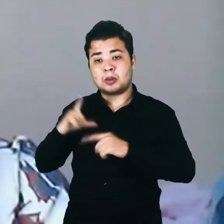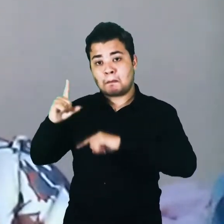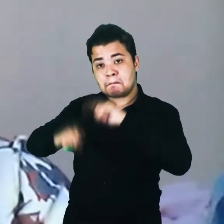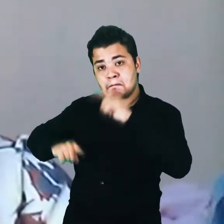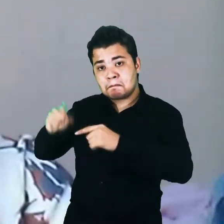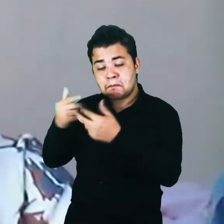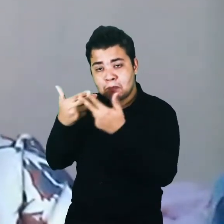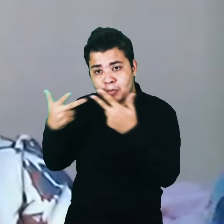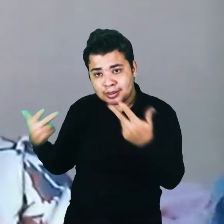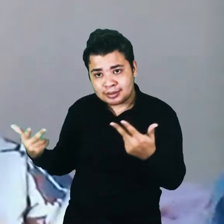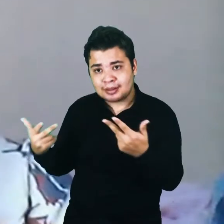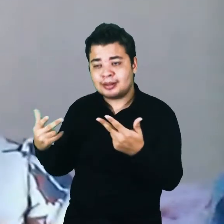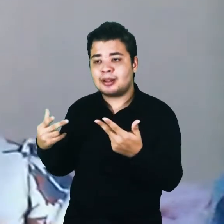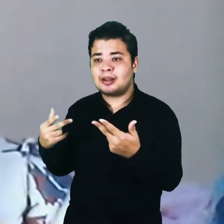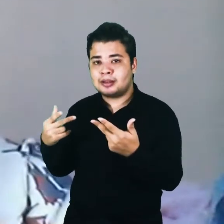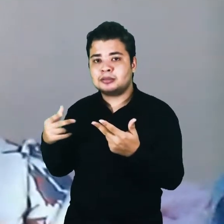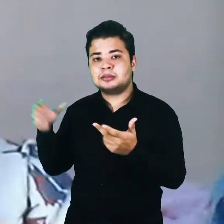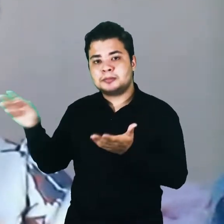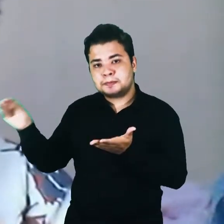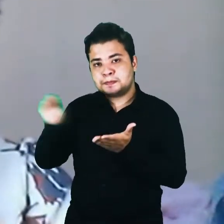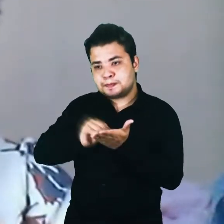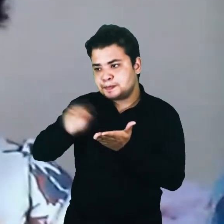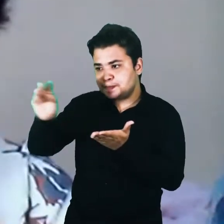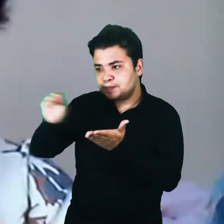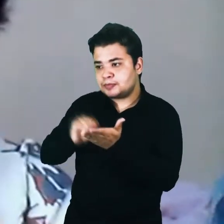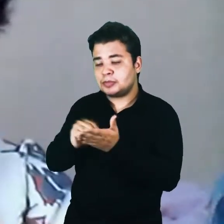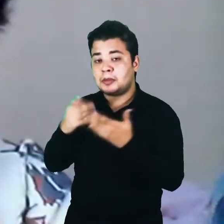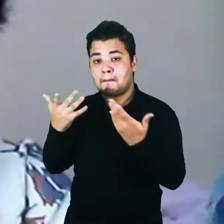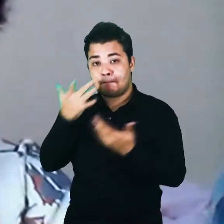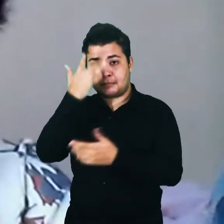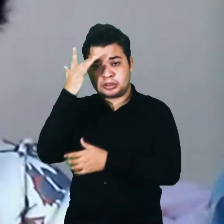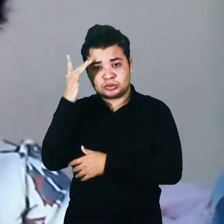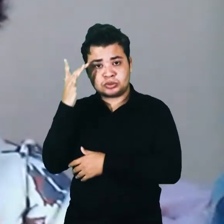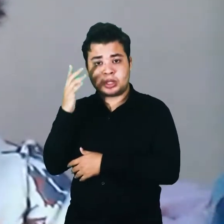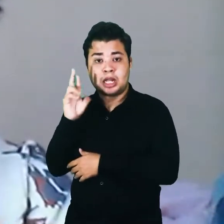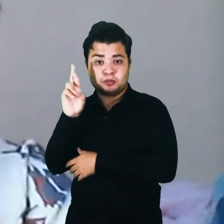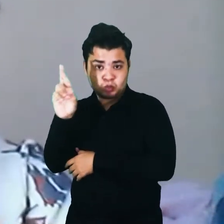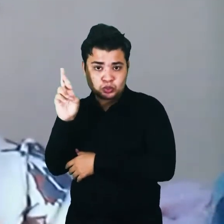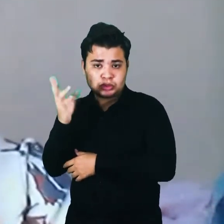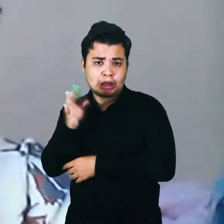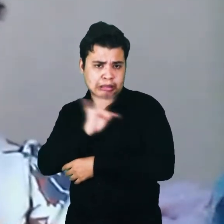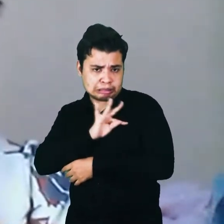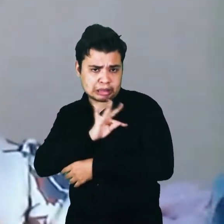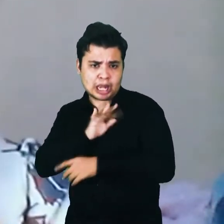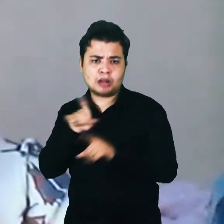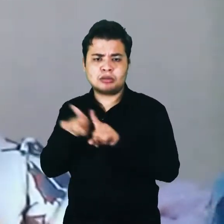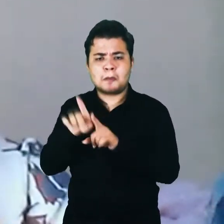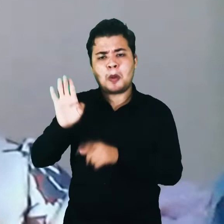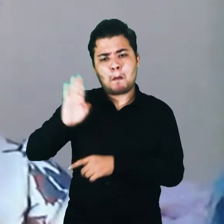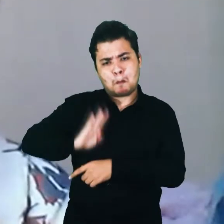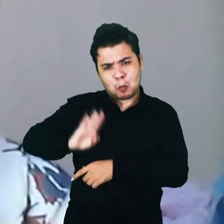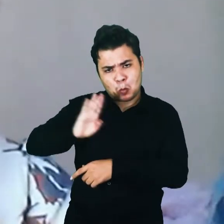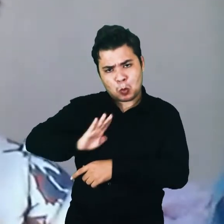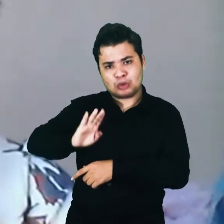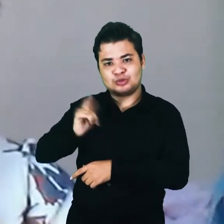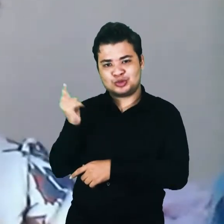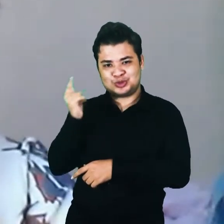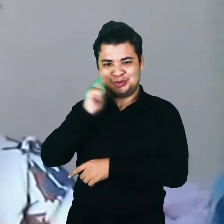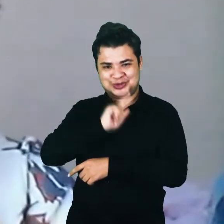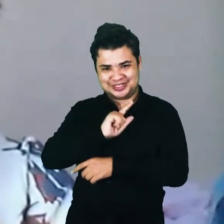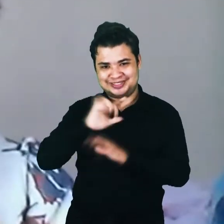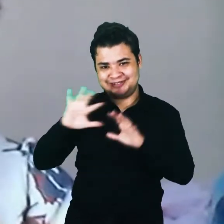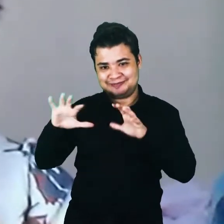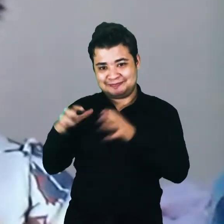que estão lá, a cada período, então, os técnicos dos herbários e os bolsistas que nós